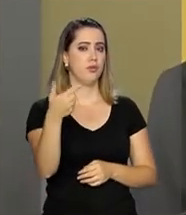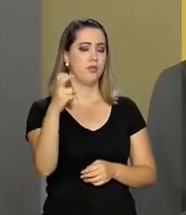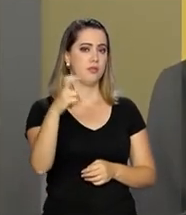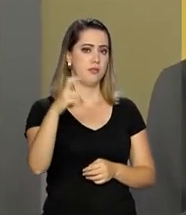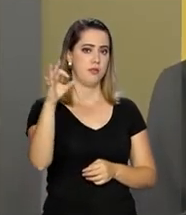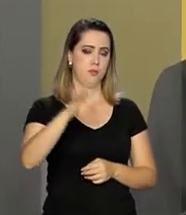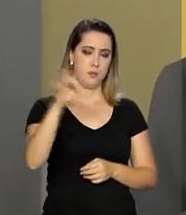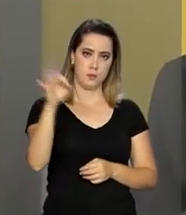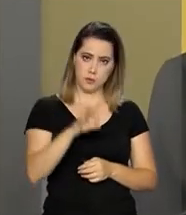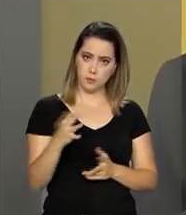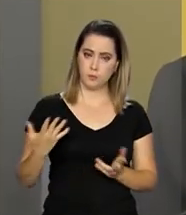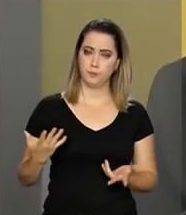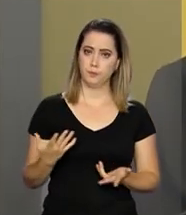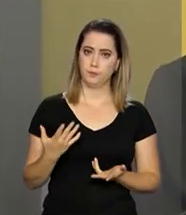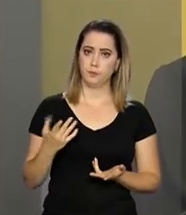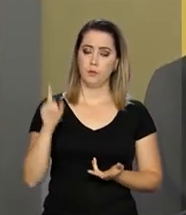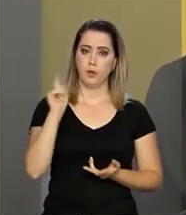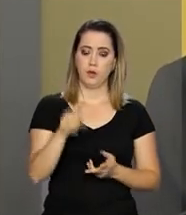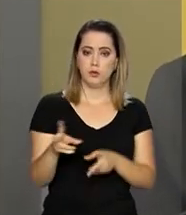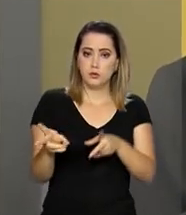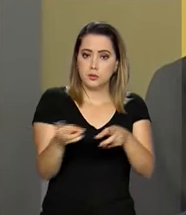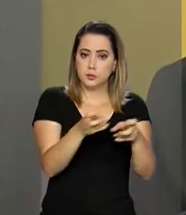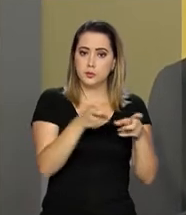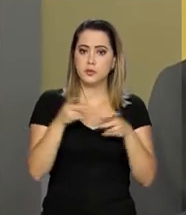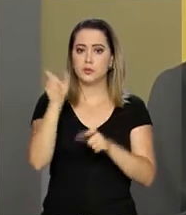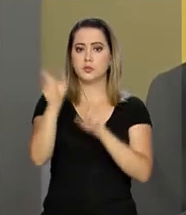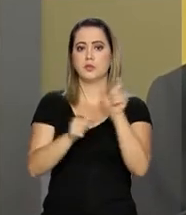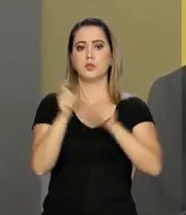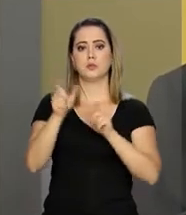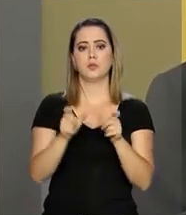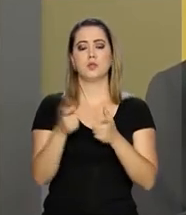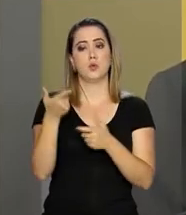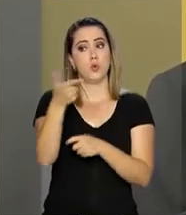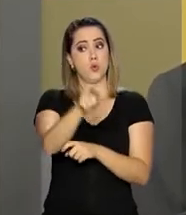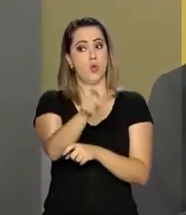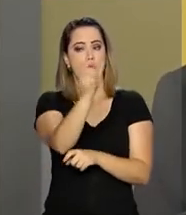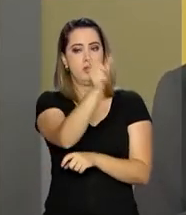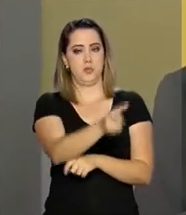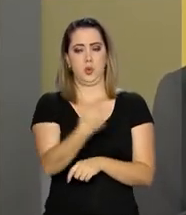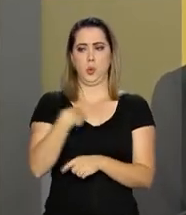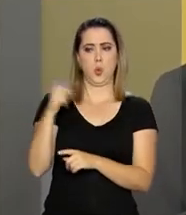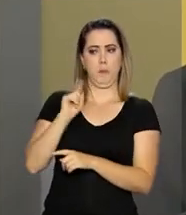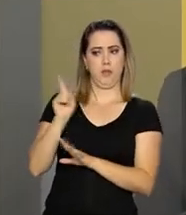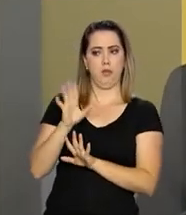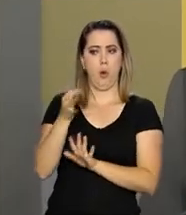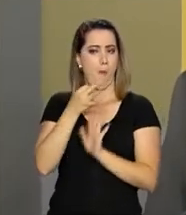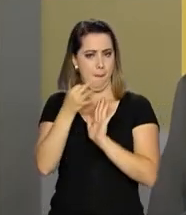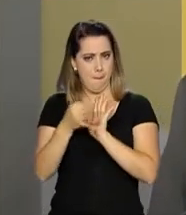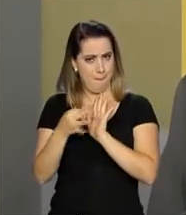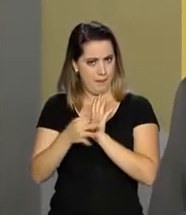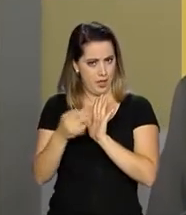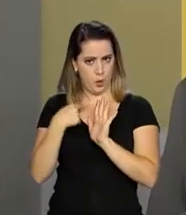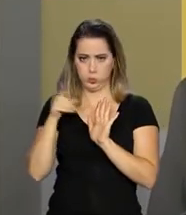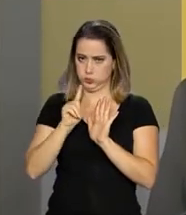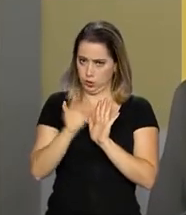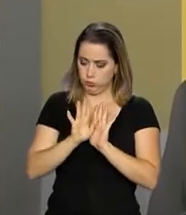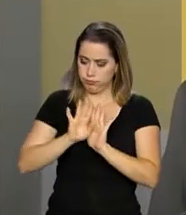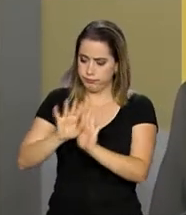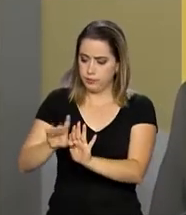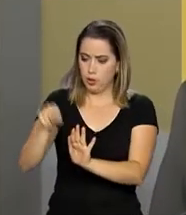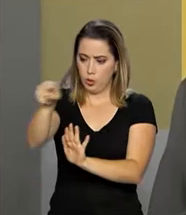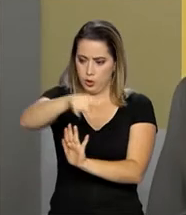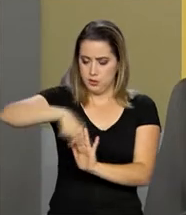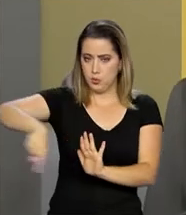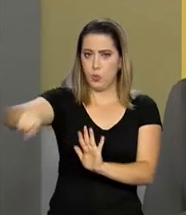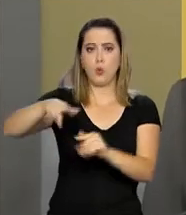cento e as previsões dos analistas não é minha porque não querem perceber e no mercado financeiro no banco